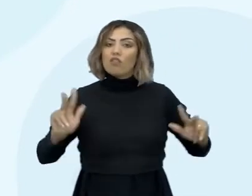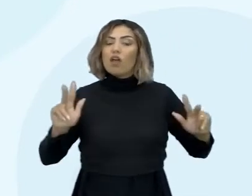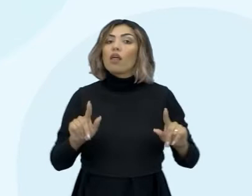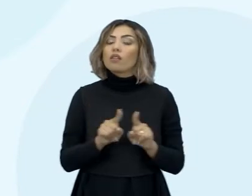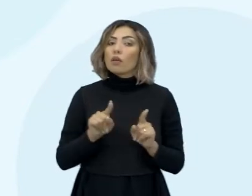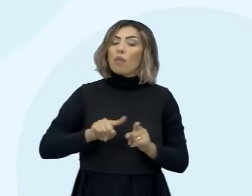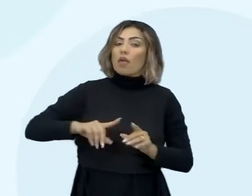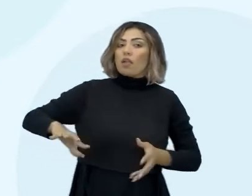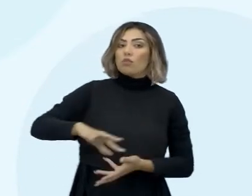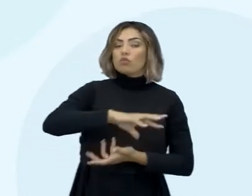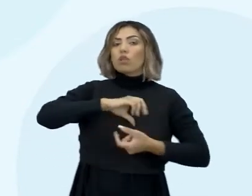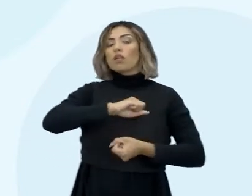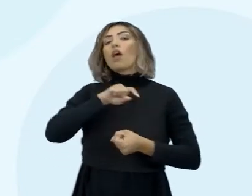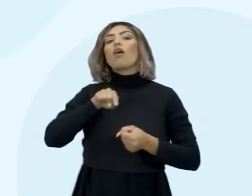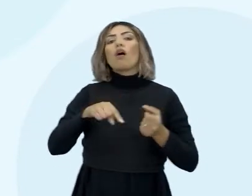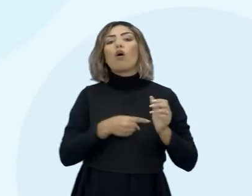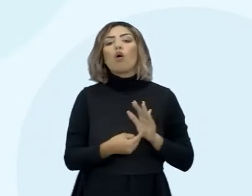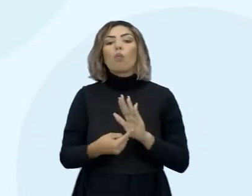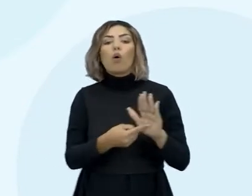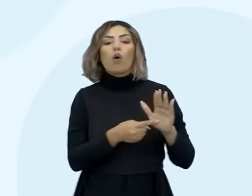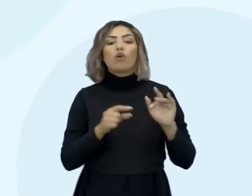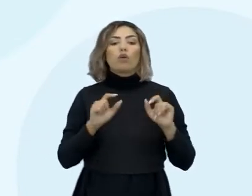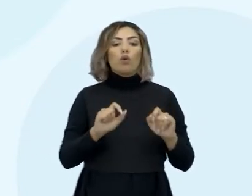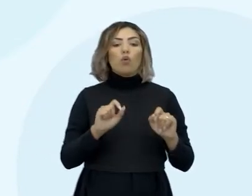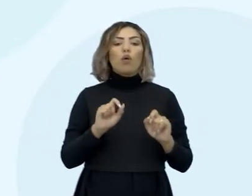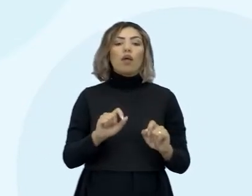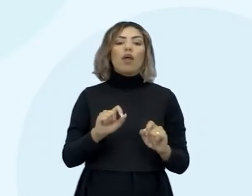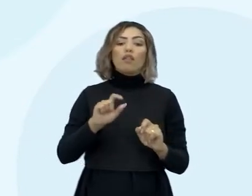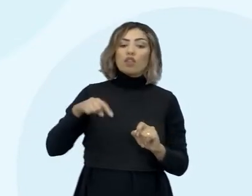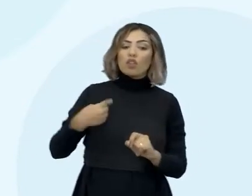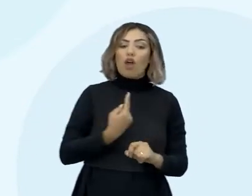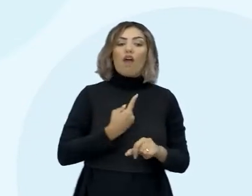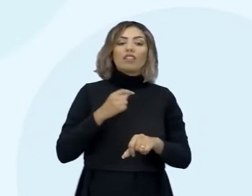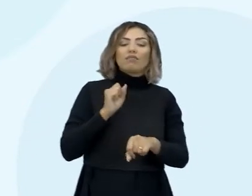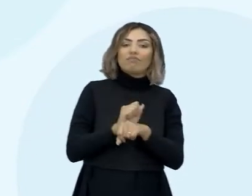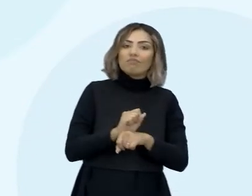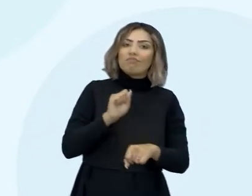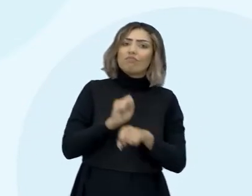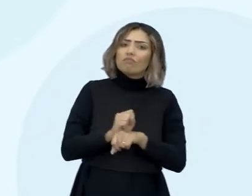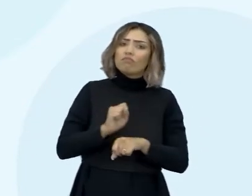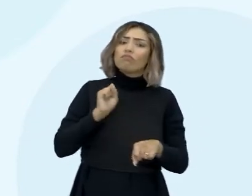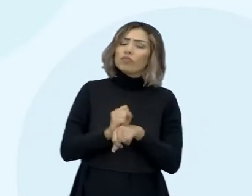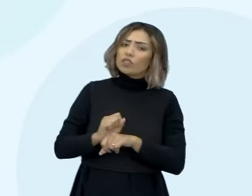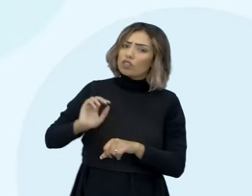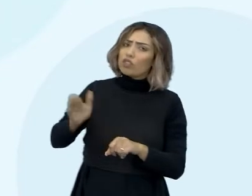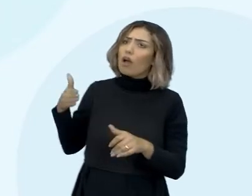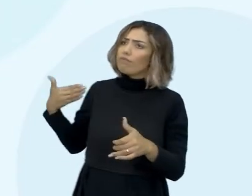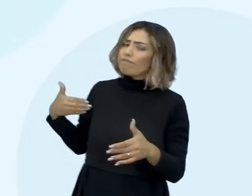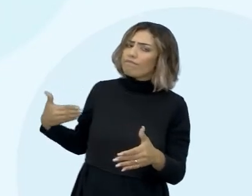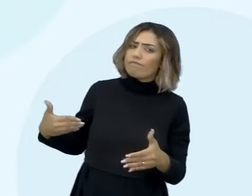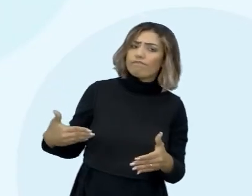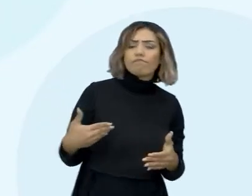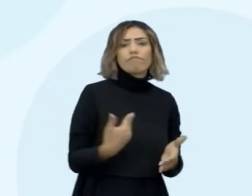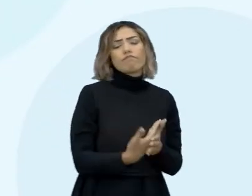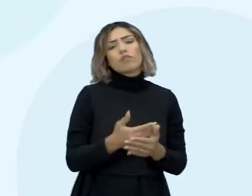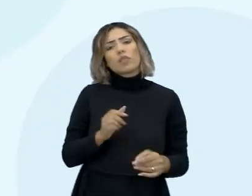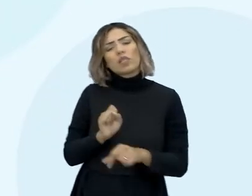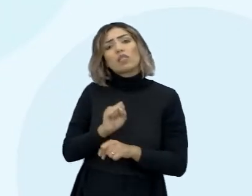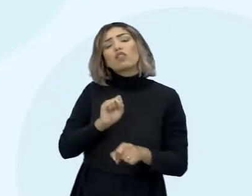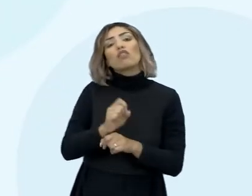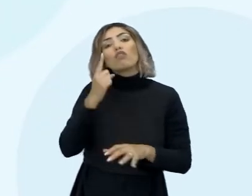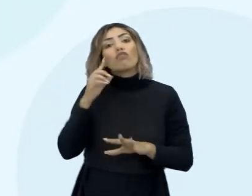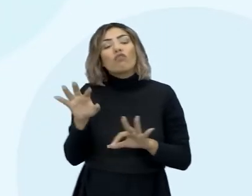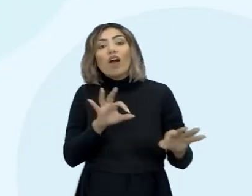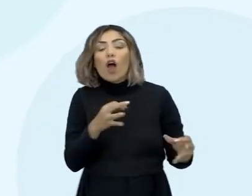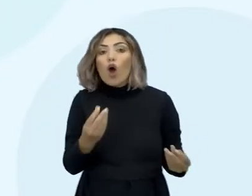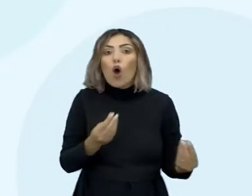vai elaborar o pitch, que a gente está aguardando aqui, já em grande parte para ver como é que vai